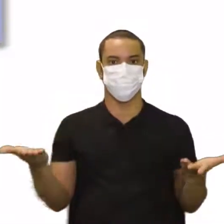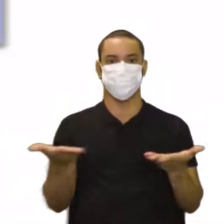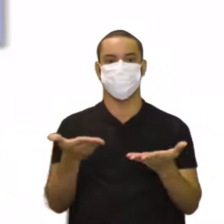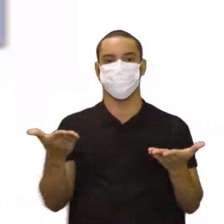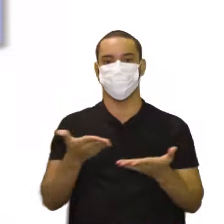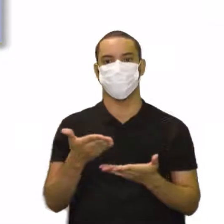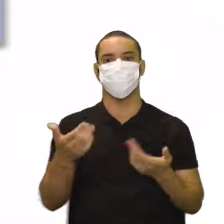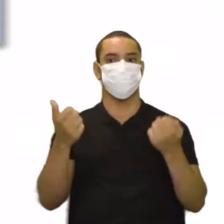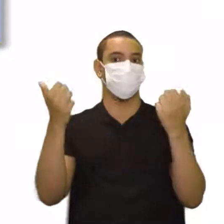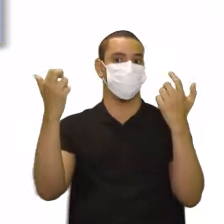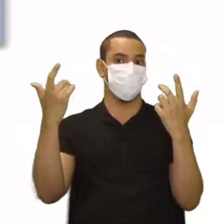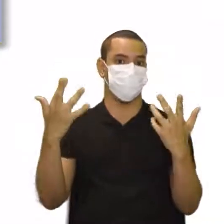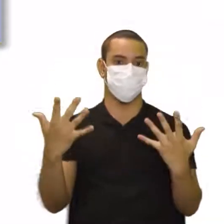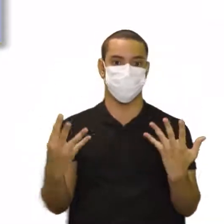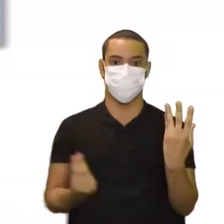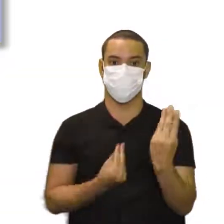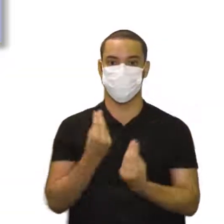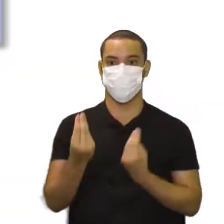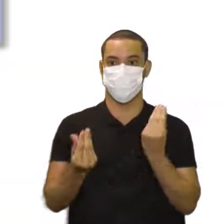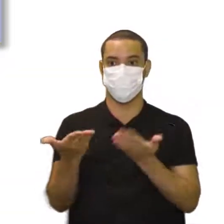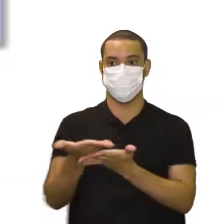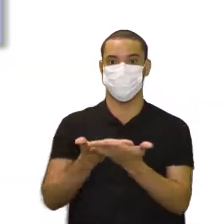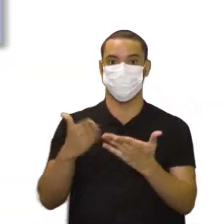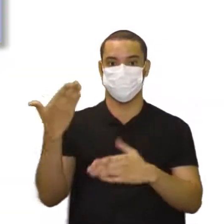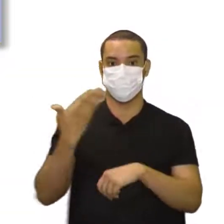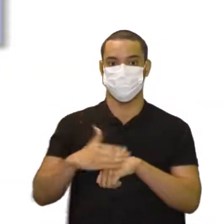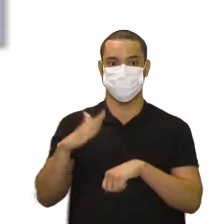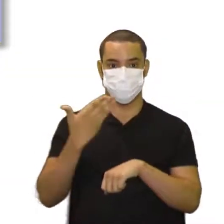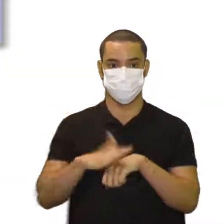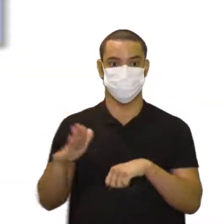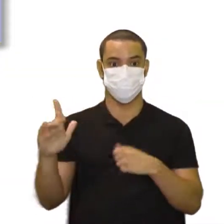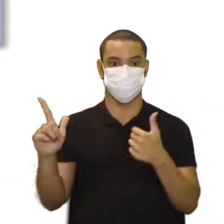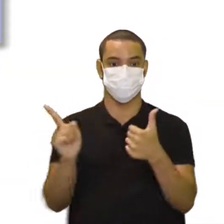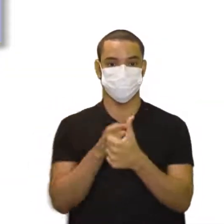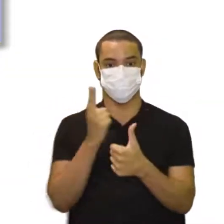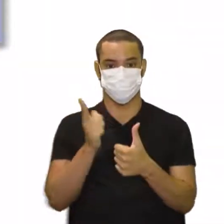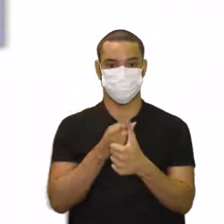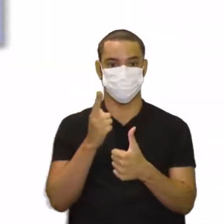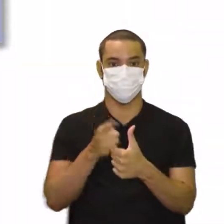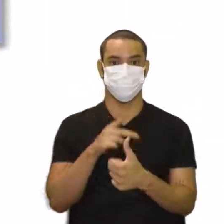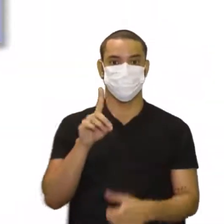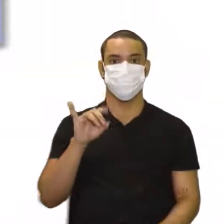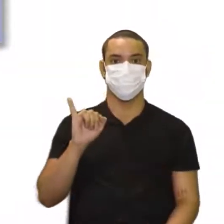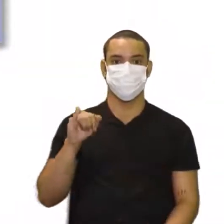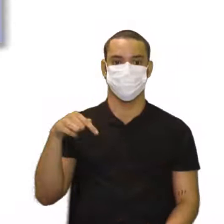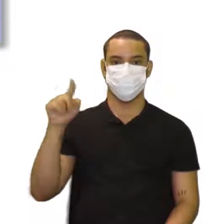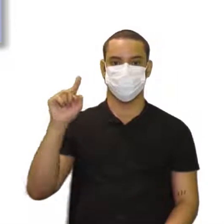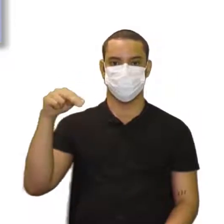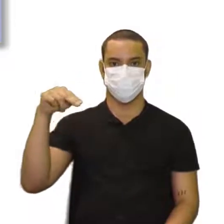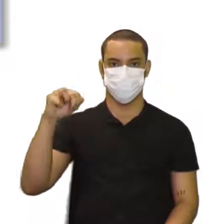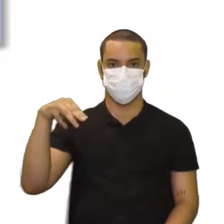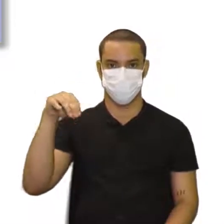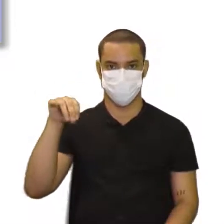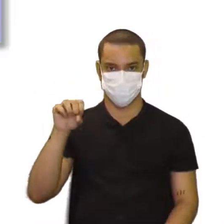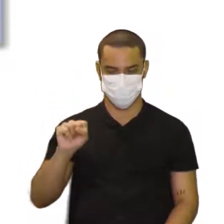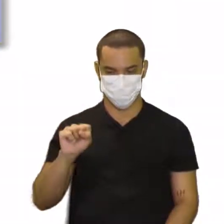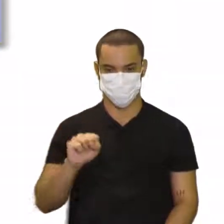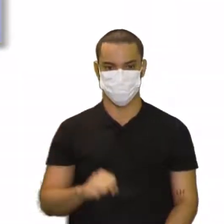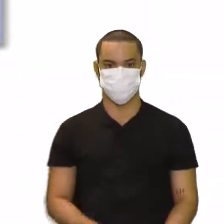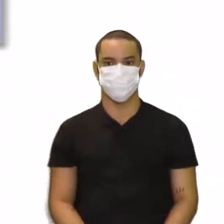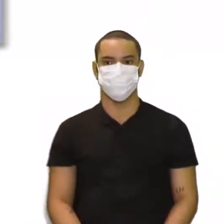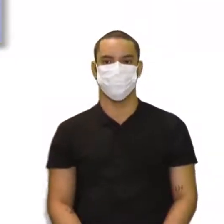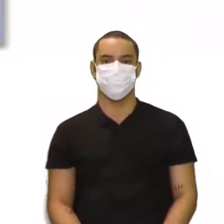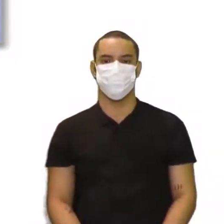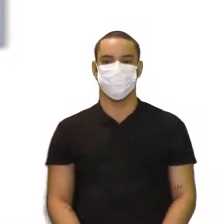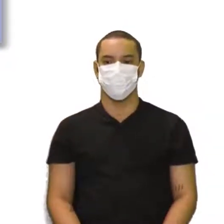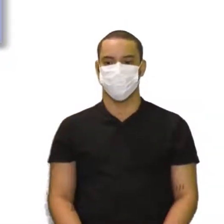nós vamos ver algumas aplicações e uma dessas aplicações são os dínamos, certo? Então